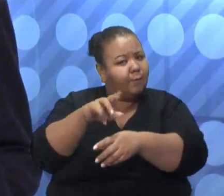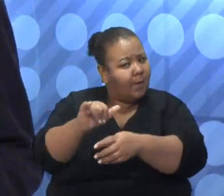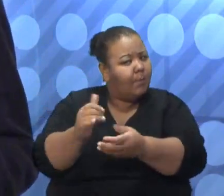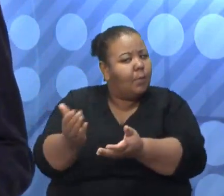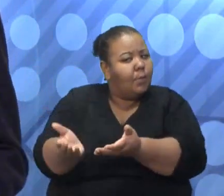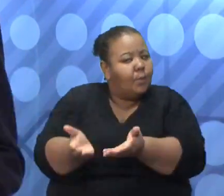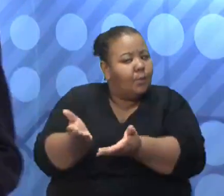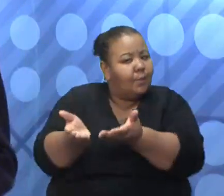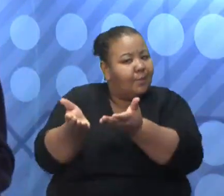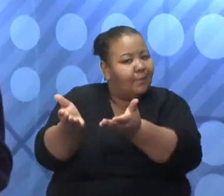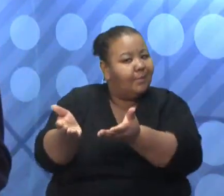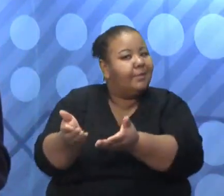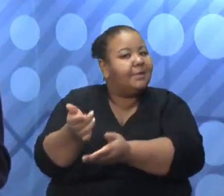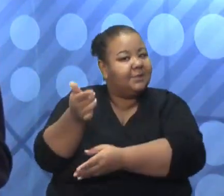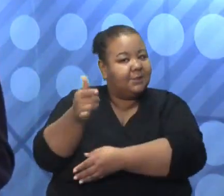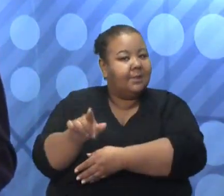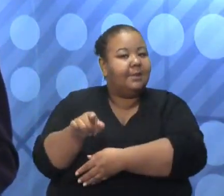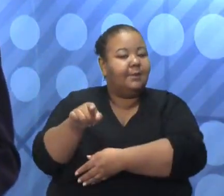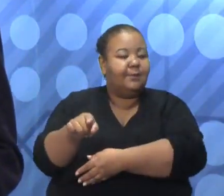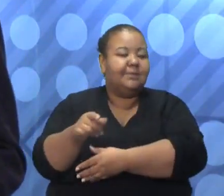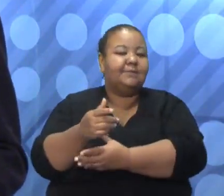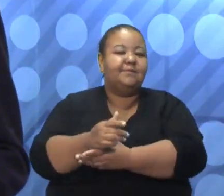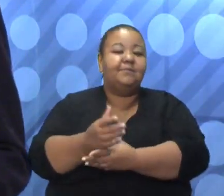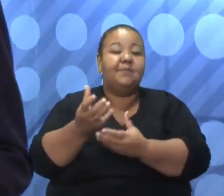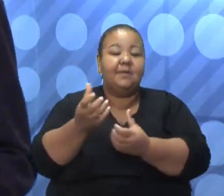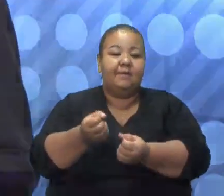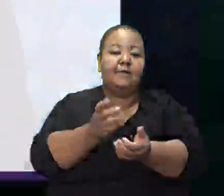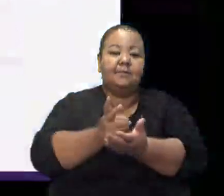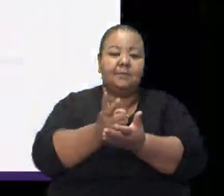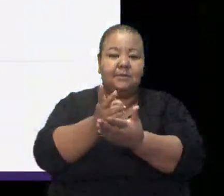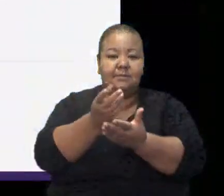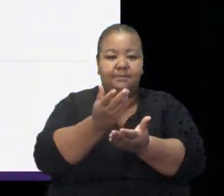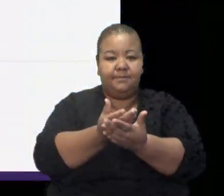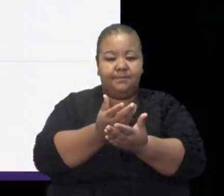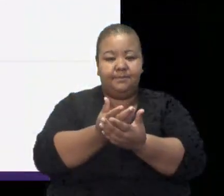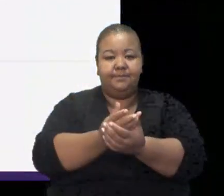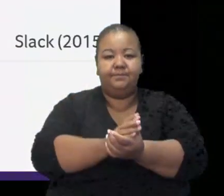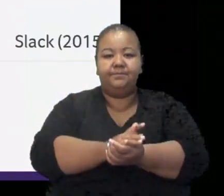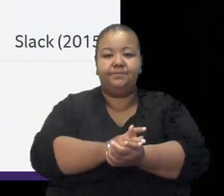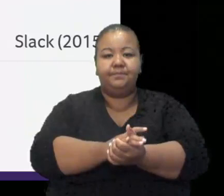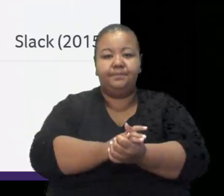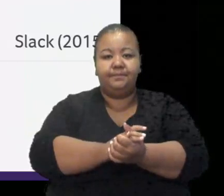muito e a gente geralmente ganha muito com isso. Vamos dar sequência para a nossa aula.